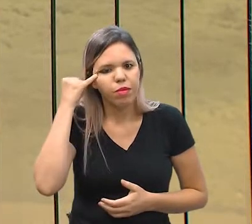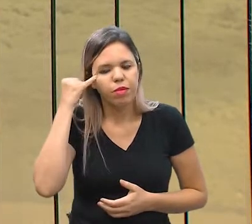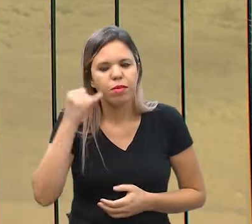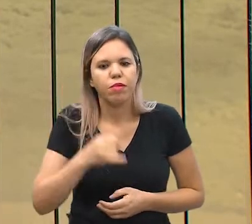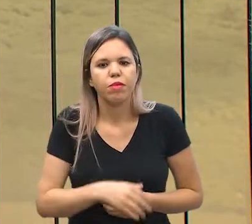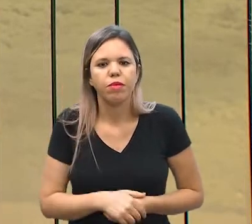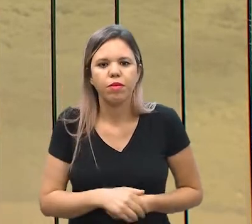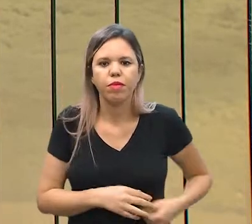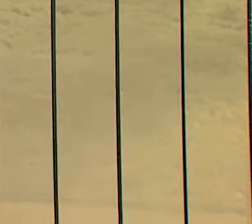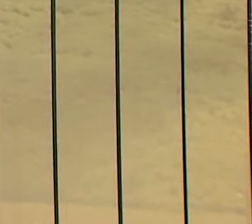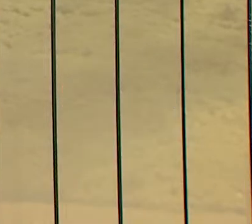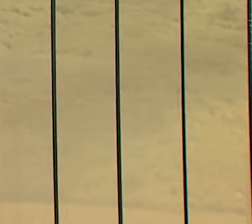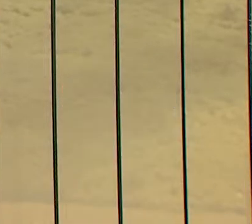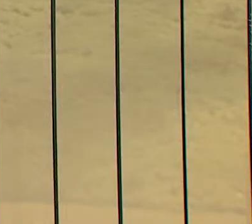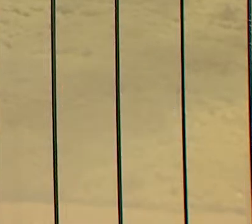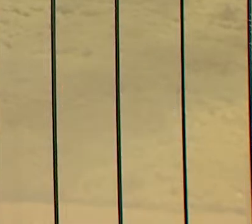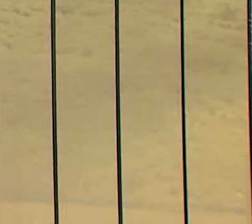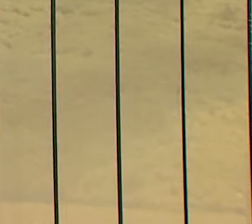tipo...